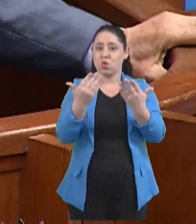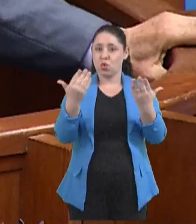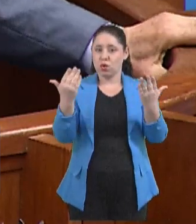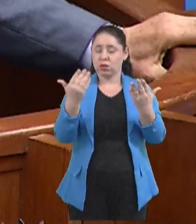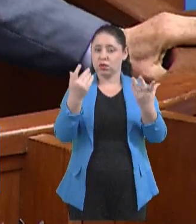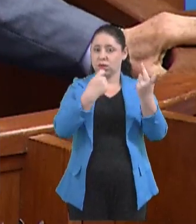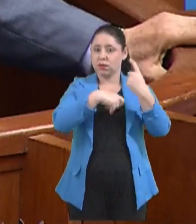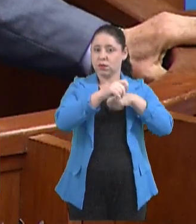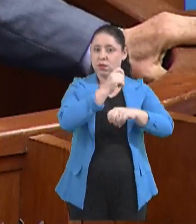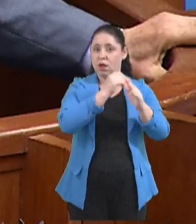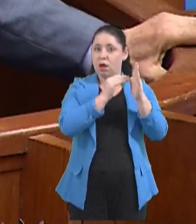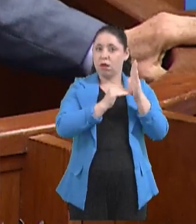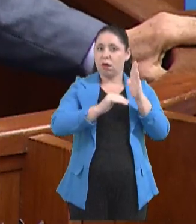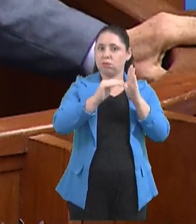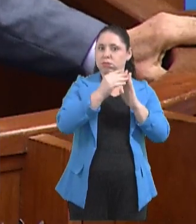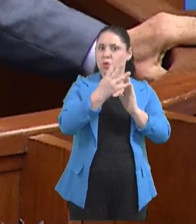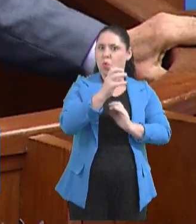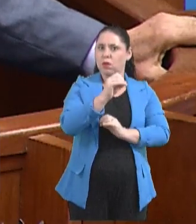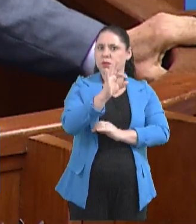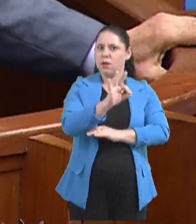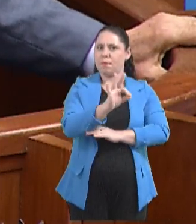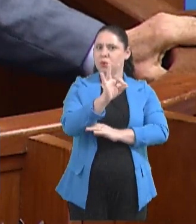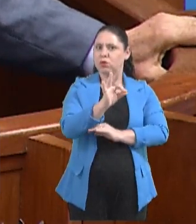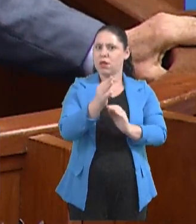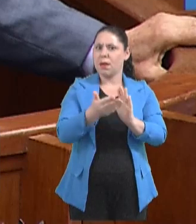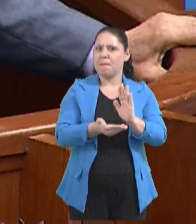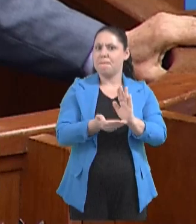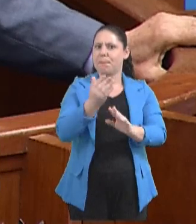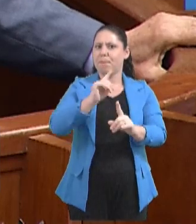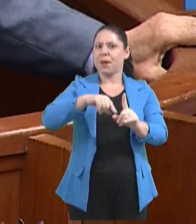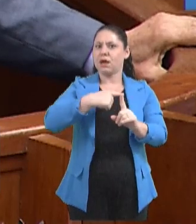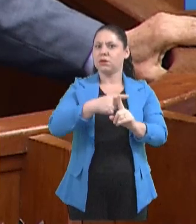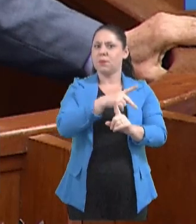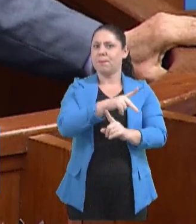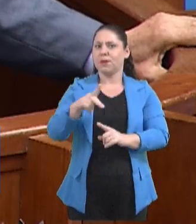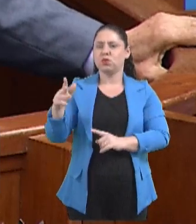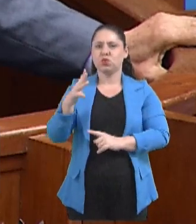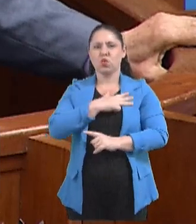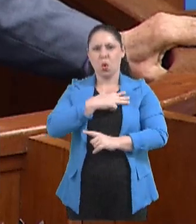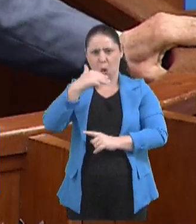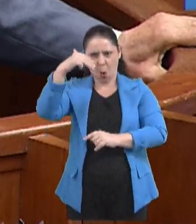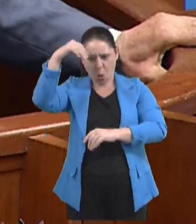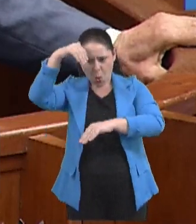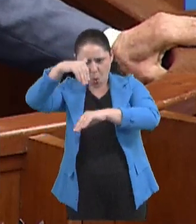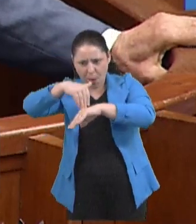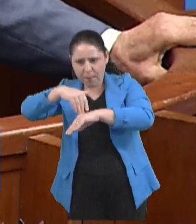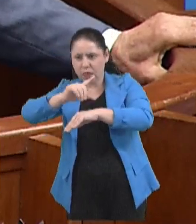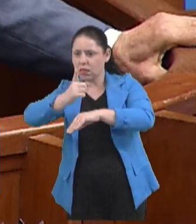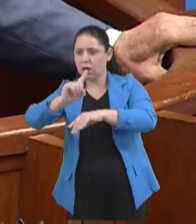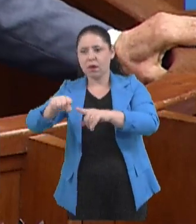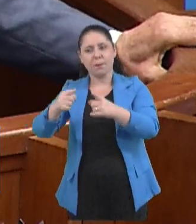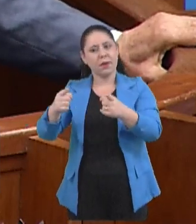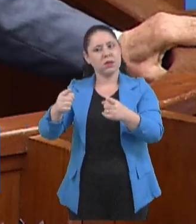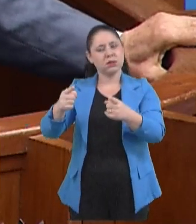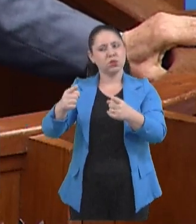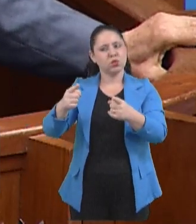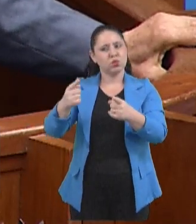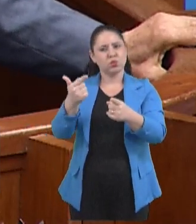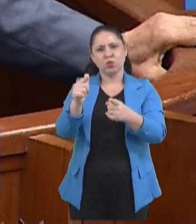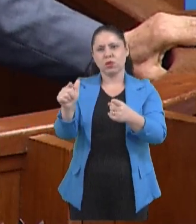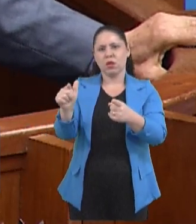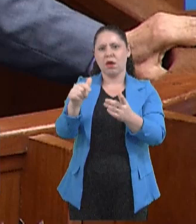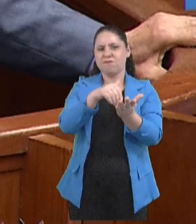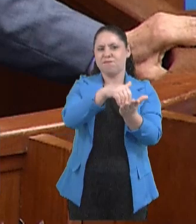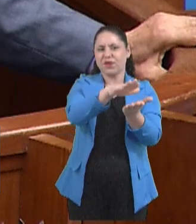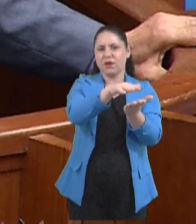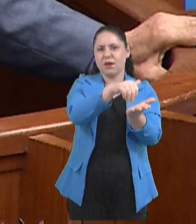gestão subiu 400%. E o presidente Lula tem culpa? Não. Mas eu acho que não tinha que demitir a